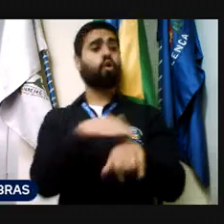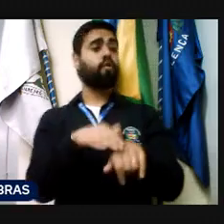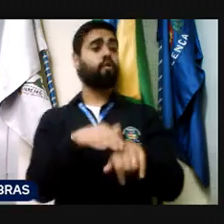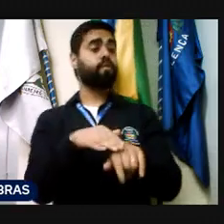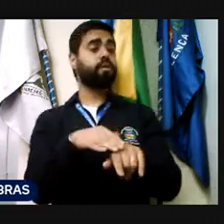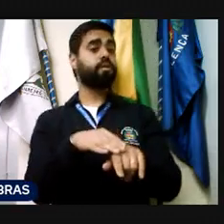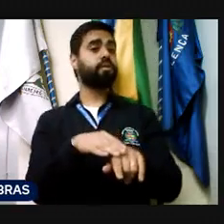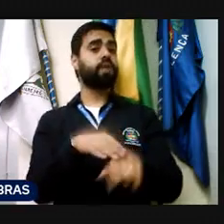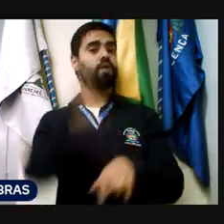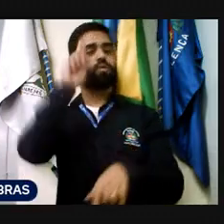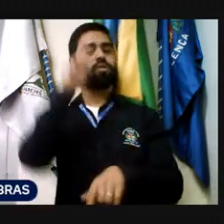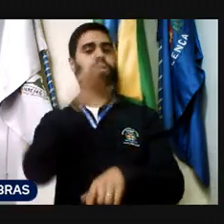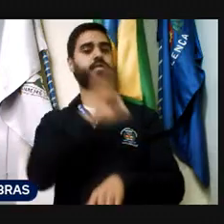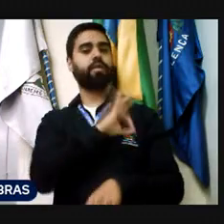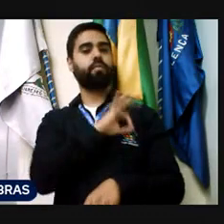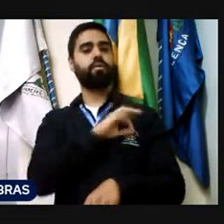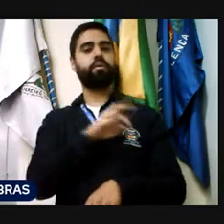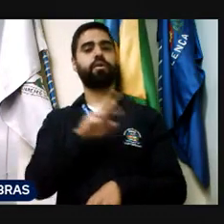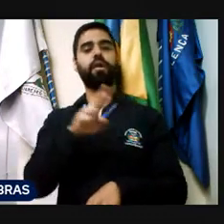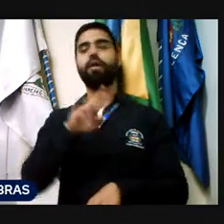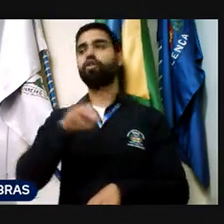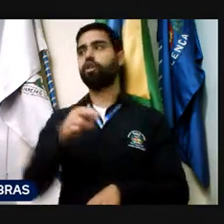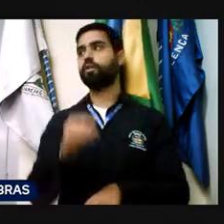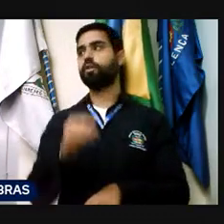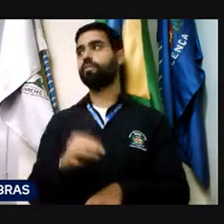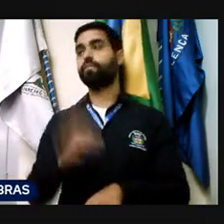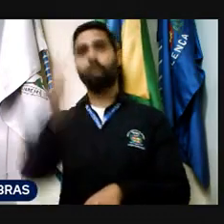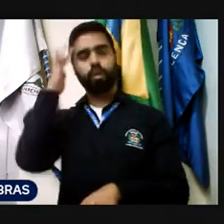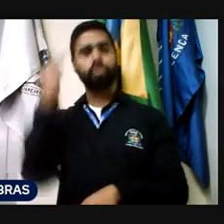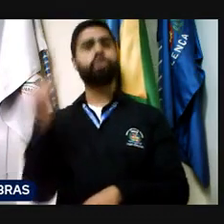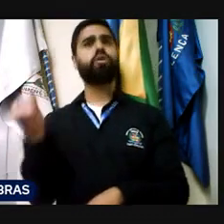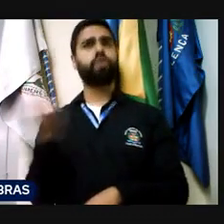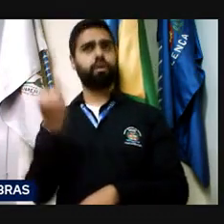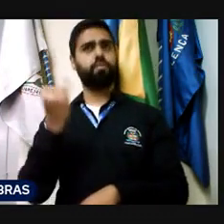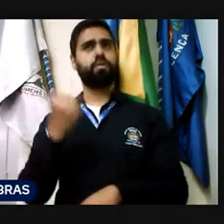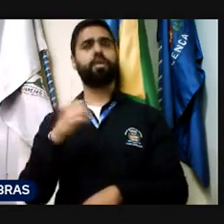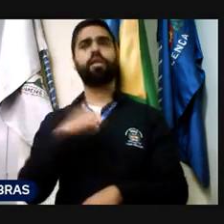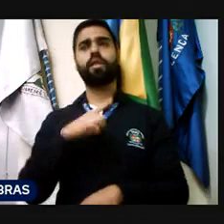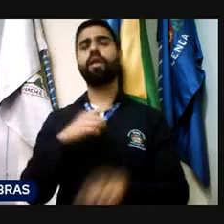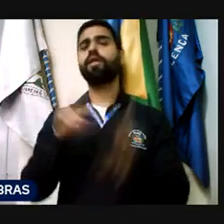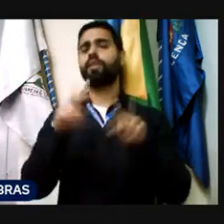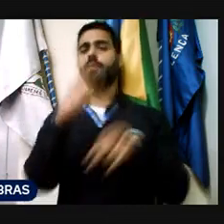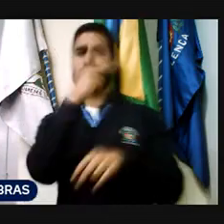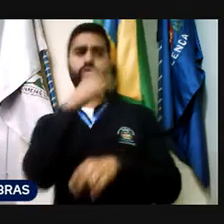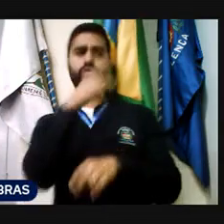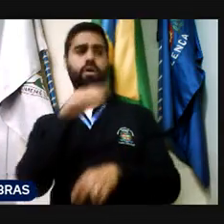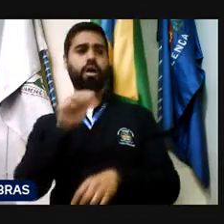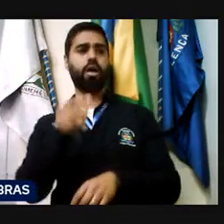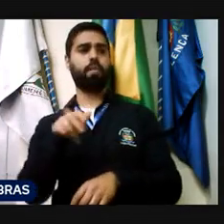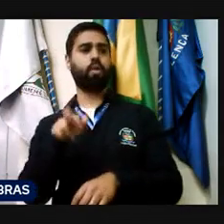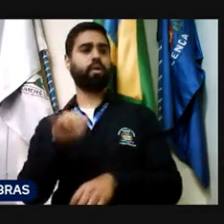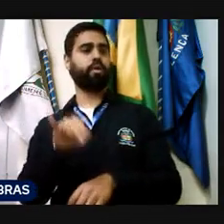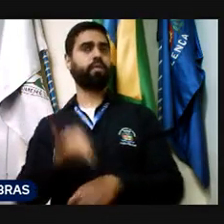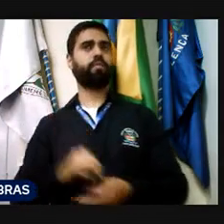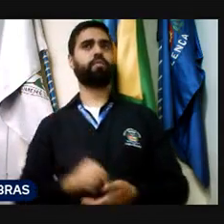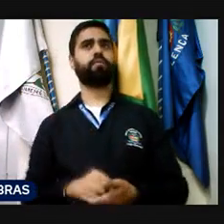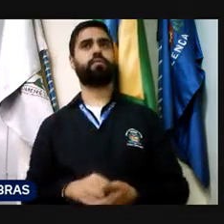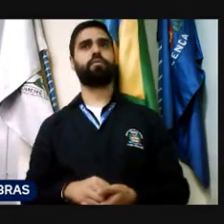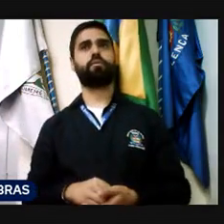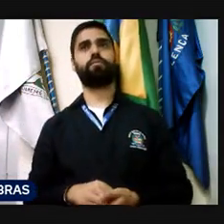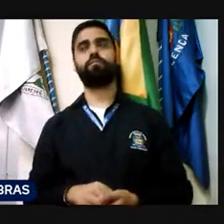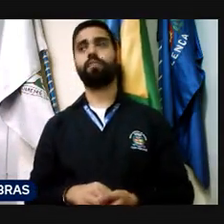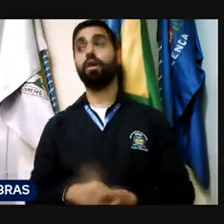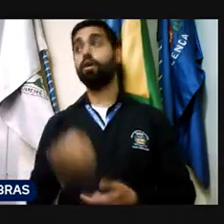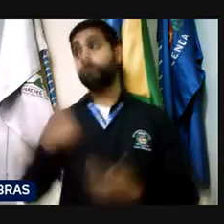Batalhão de Polícia Rodoviária Federal. Eu acho importante, por demais, essa sua demanda, o vereador Amaury. Com a palavra, o vereador Amaury. Eu agradeço,